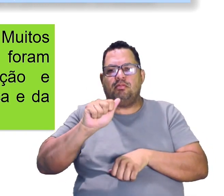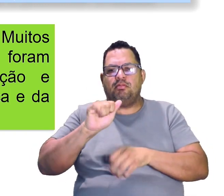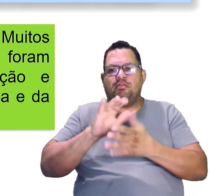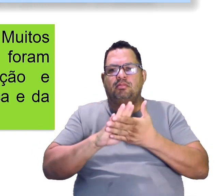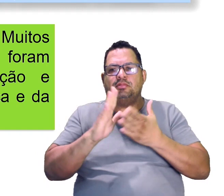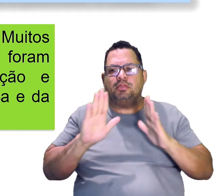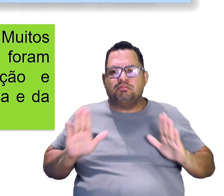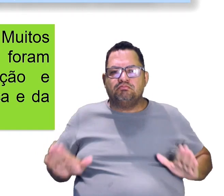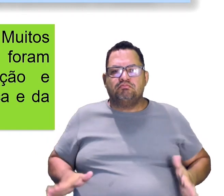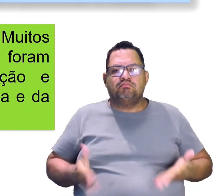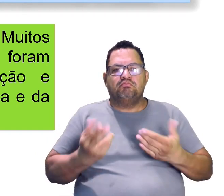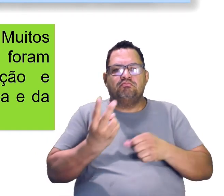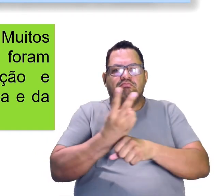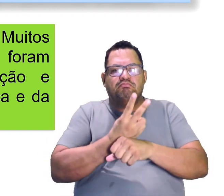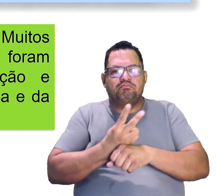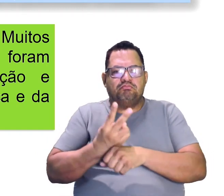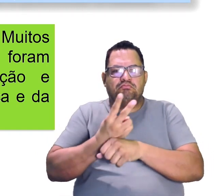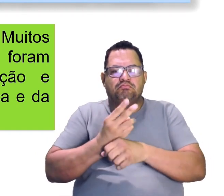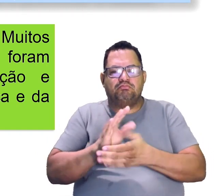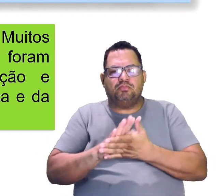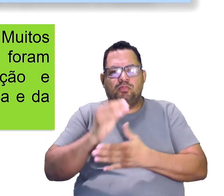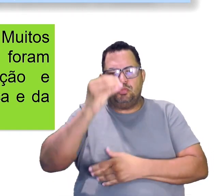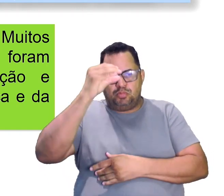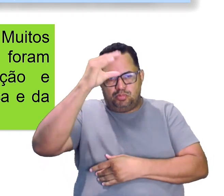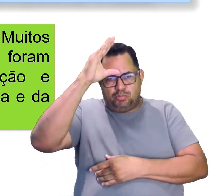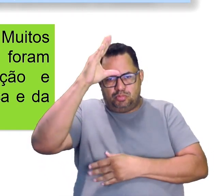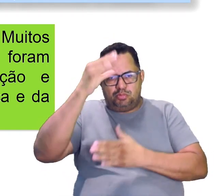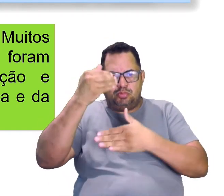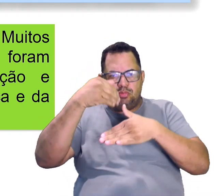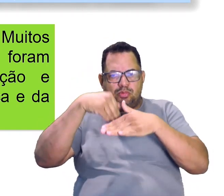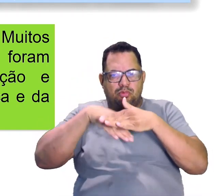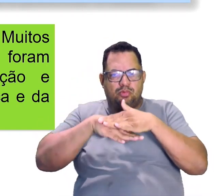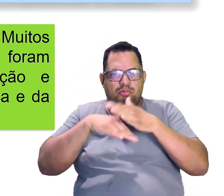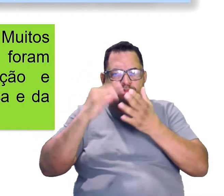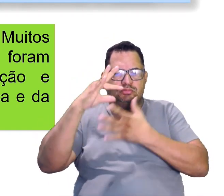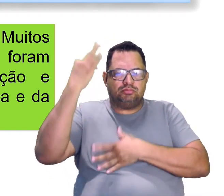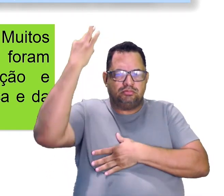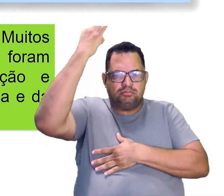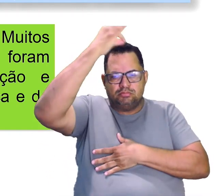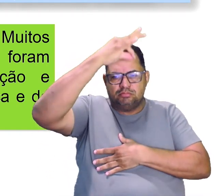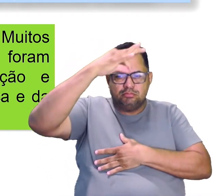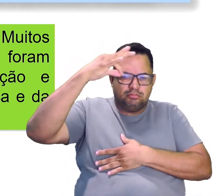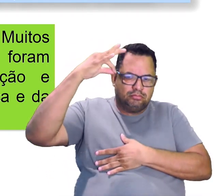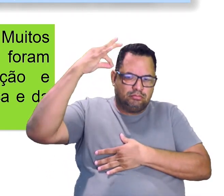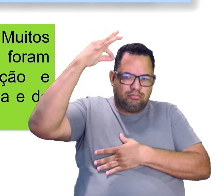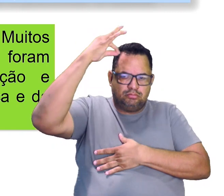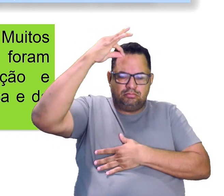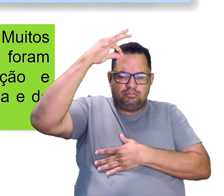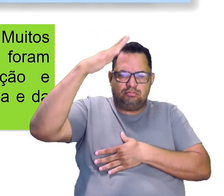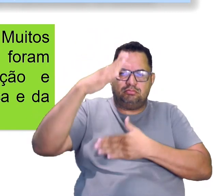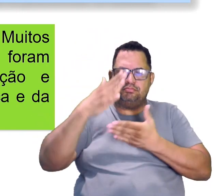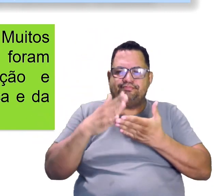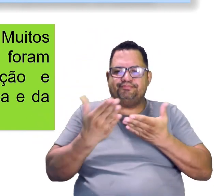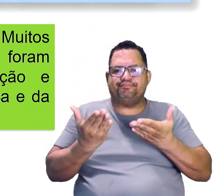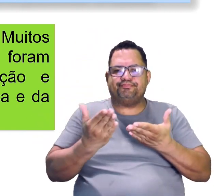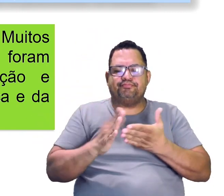motivados pela busca de um conhecimento tipo espiritual, né? Um conhecimento que não estava, digamos